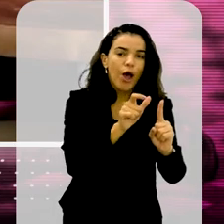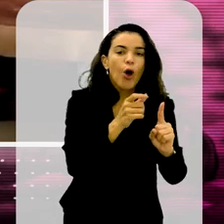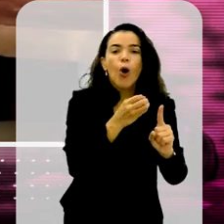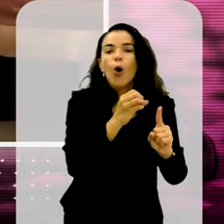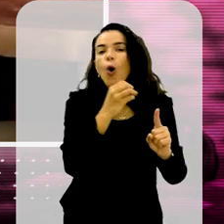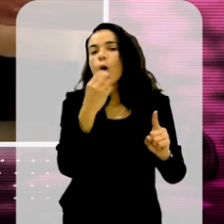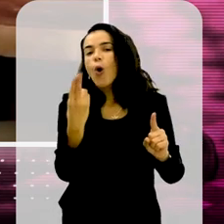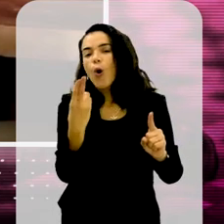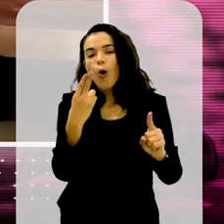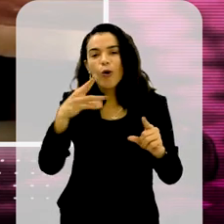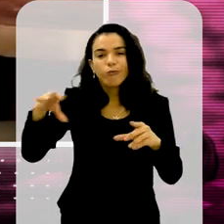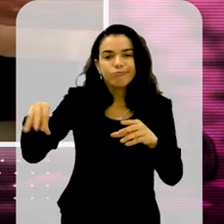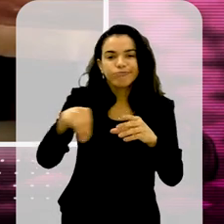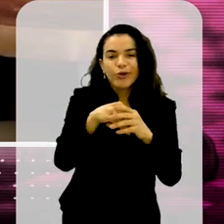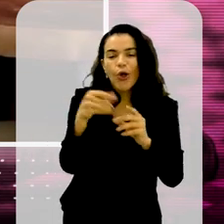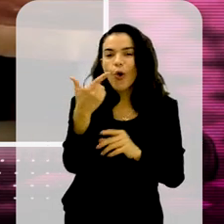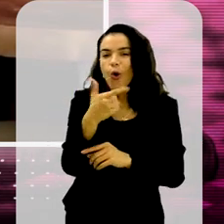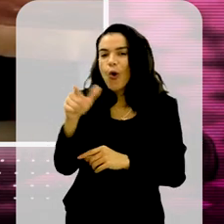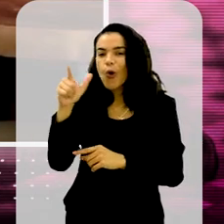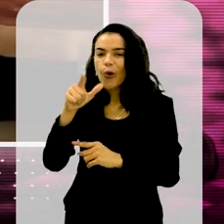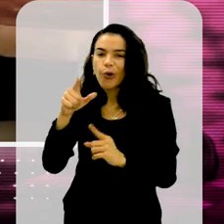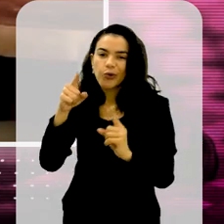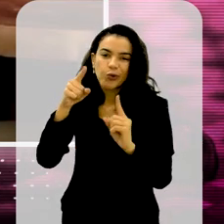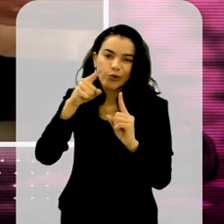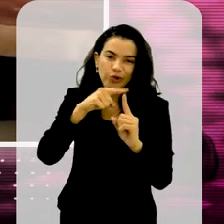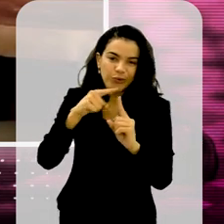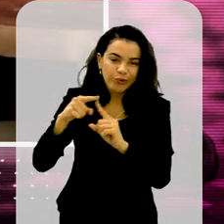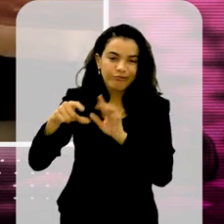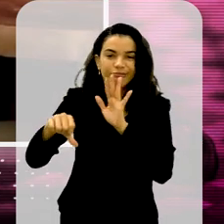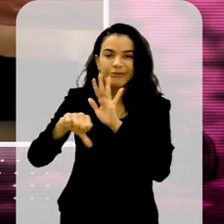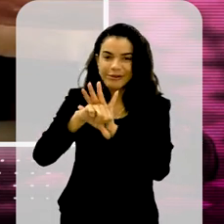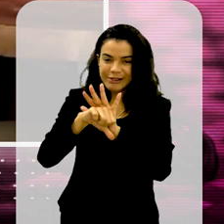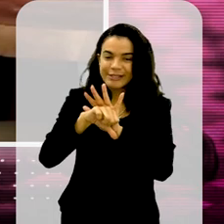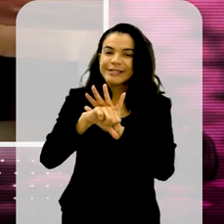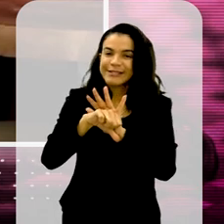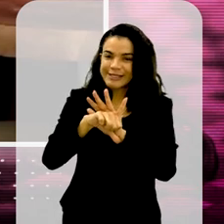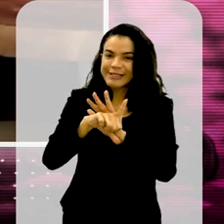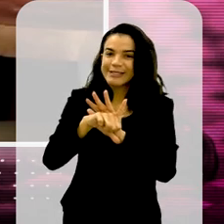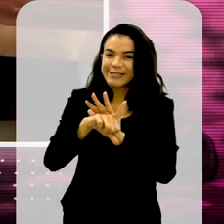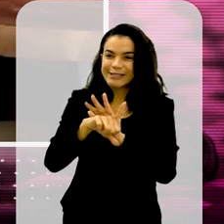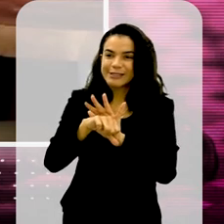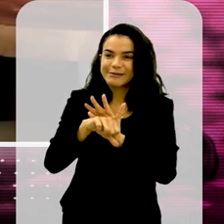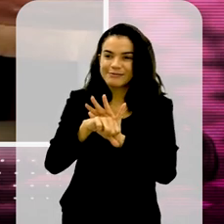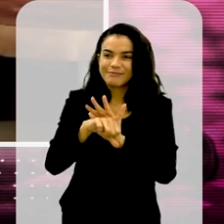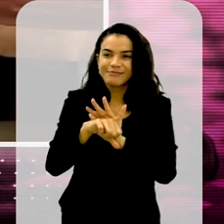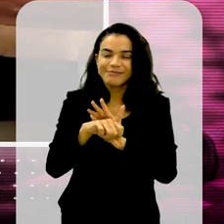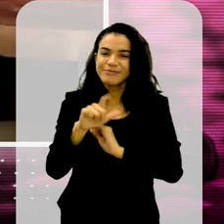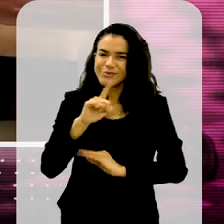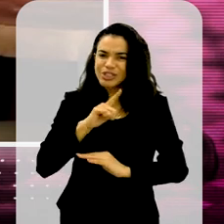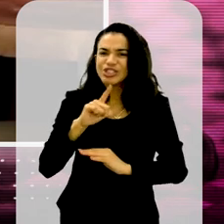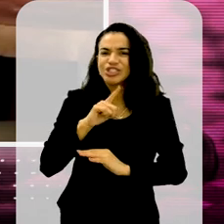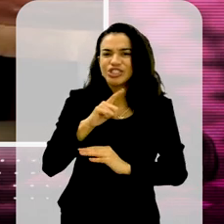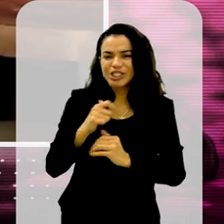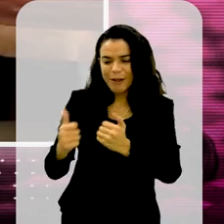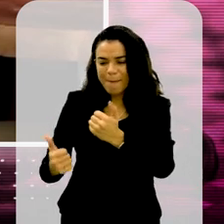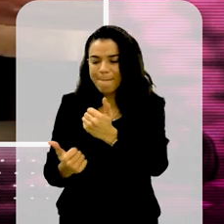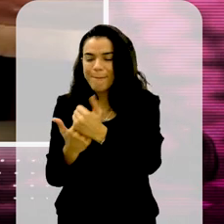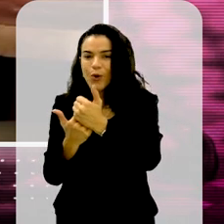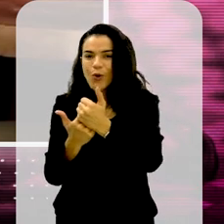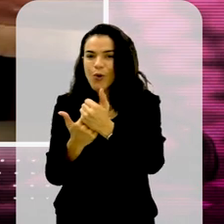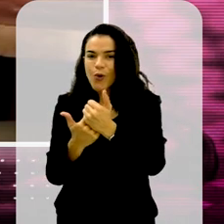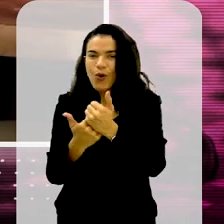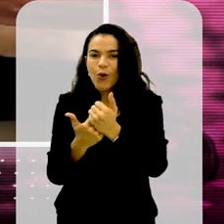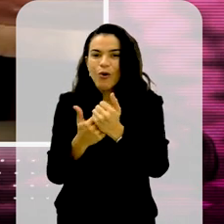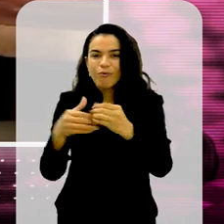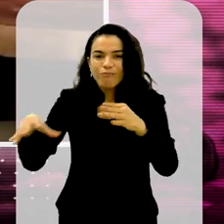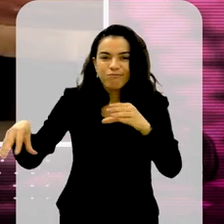realmente outros crimes, dependendo do caso concreto, crimes contra a honra. Então, tinha assim um aparato que a gente